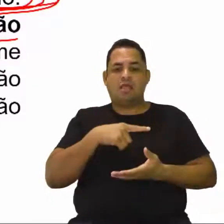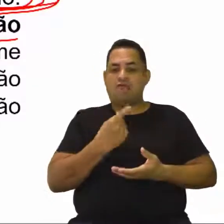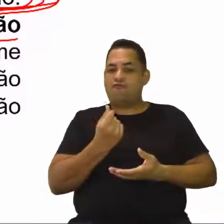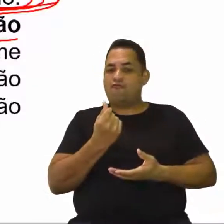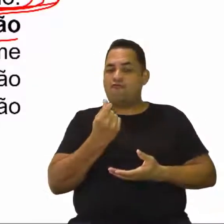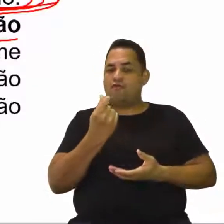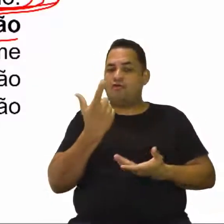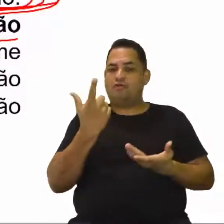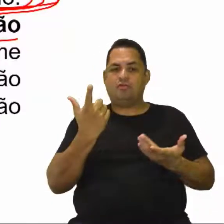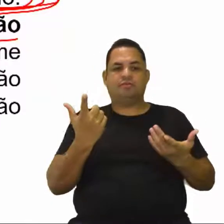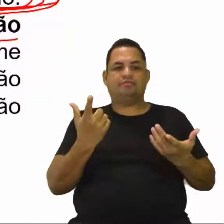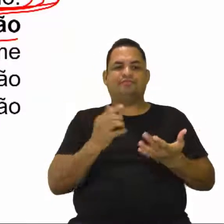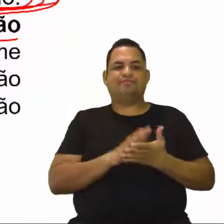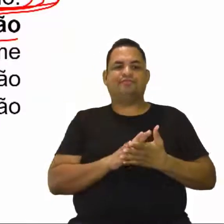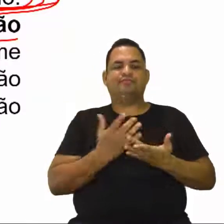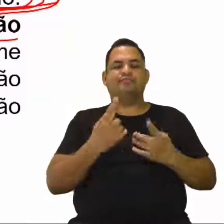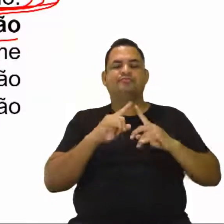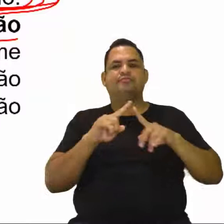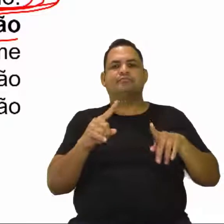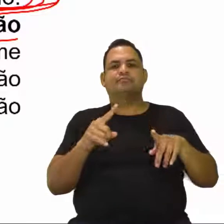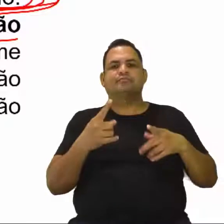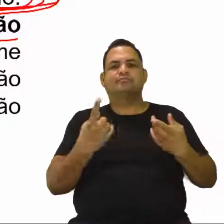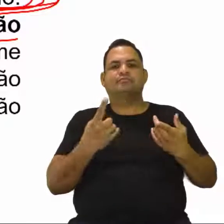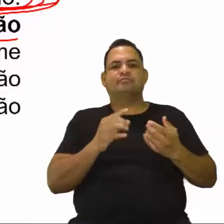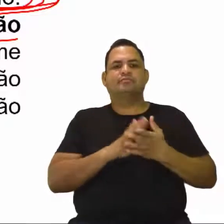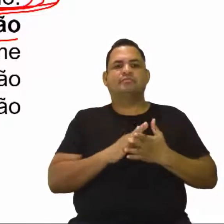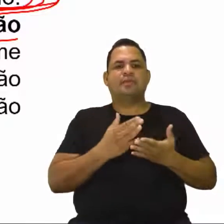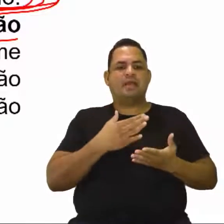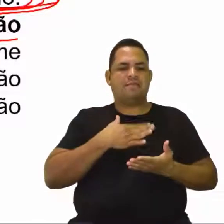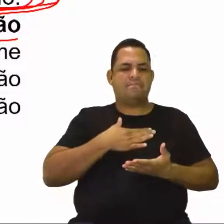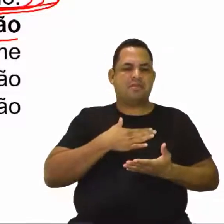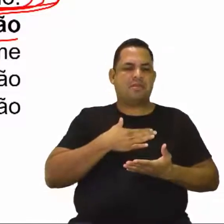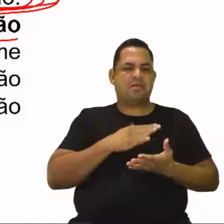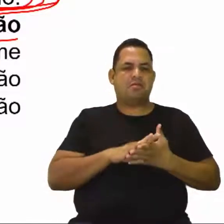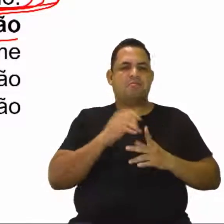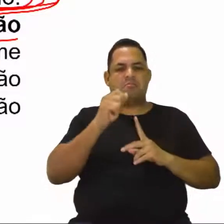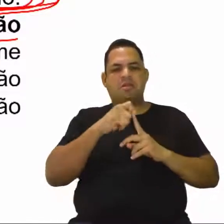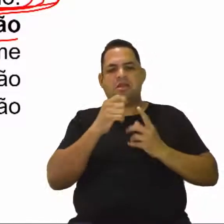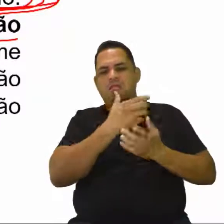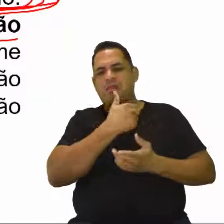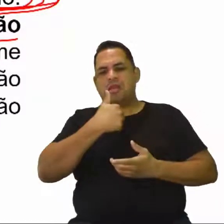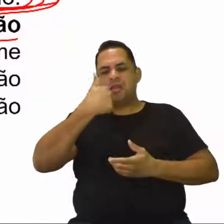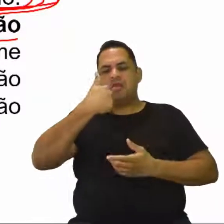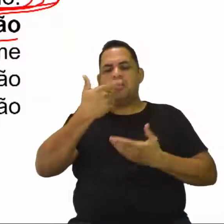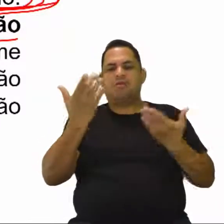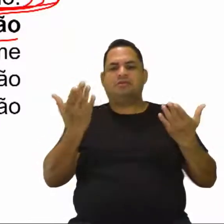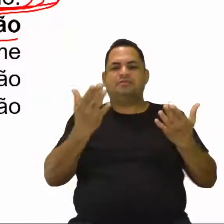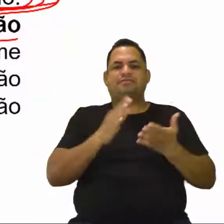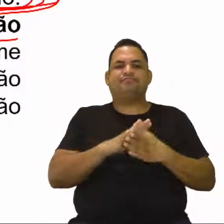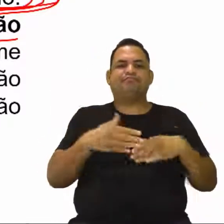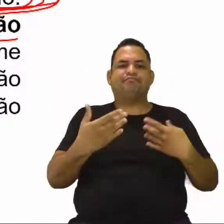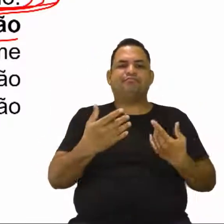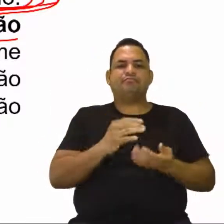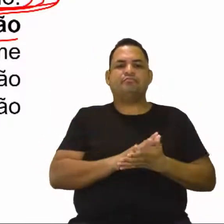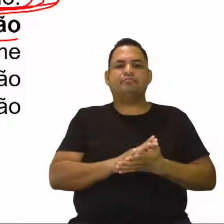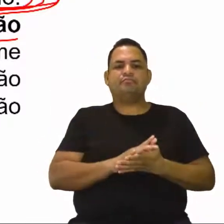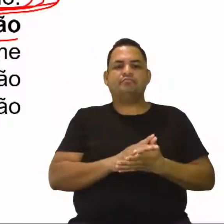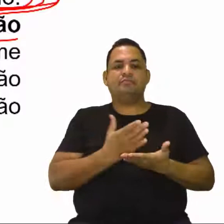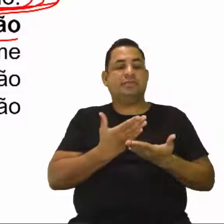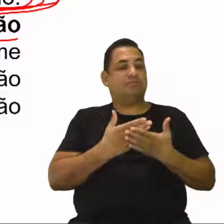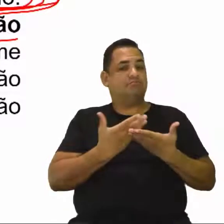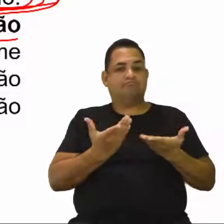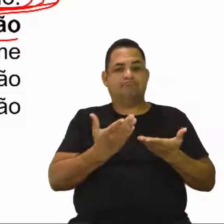para poder sair. Mas aí eu falo assim, não, porque minha banana é a top das galáxias, minha banana é a melhor que tem. Tu vai ficar